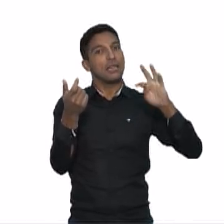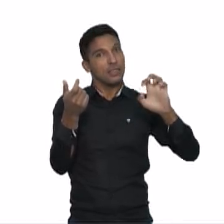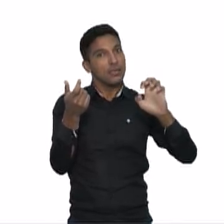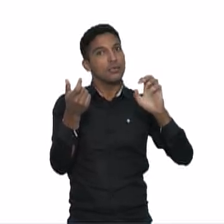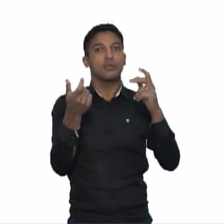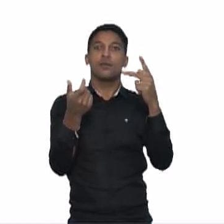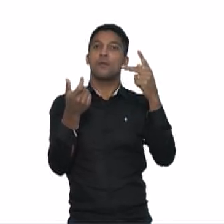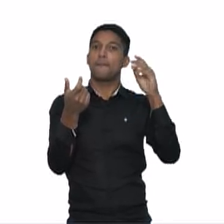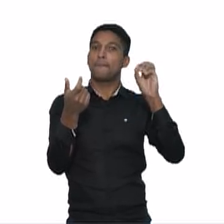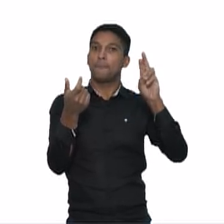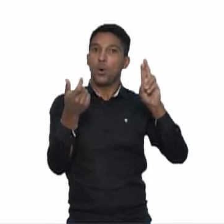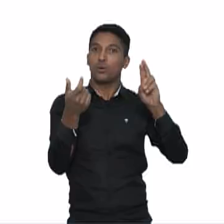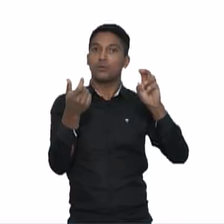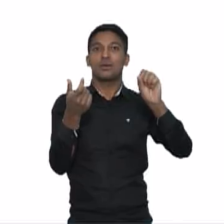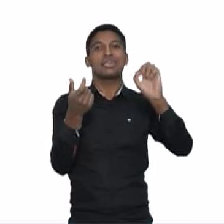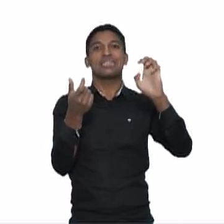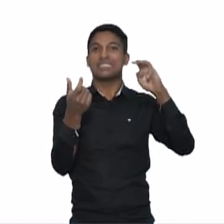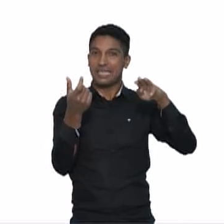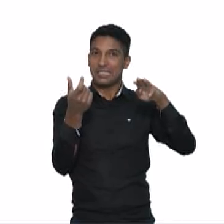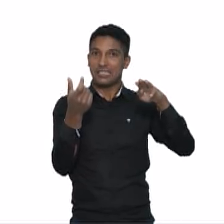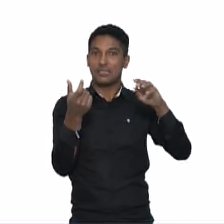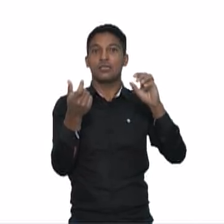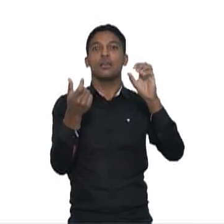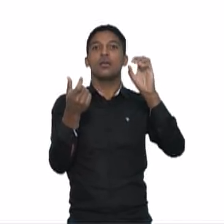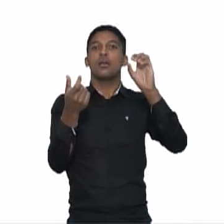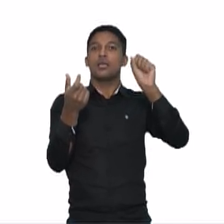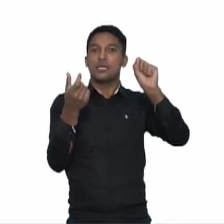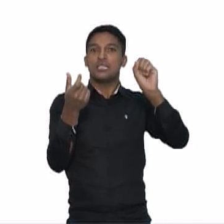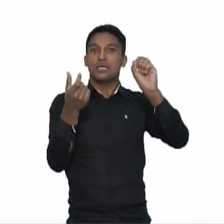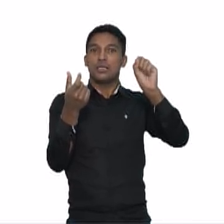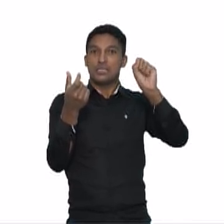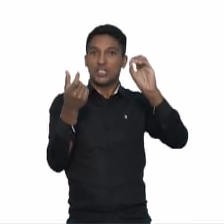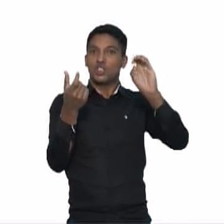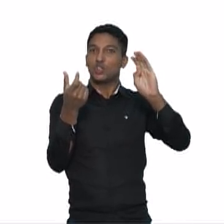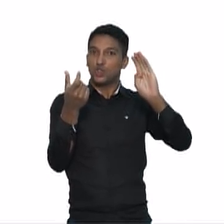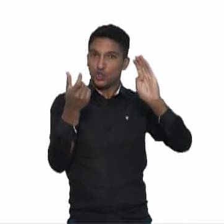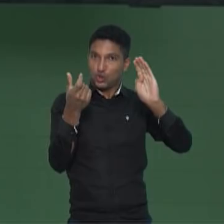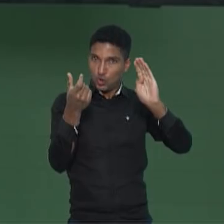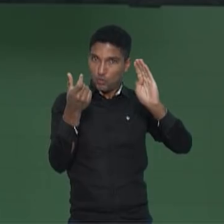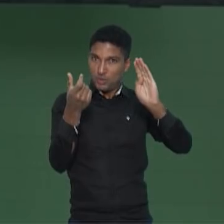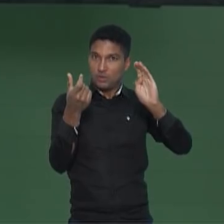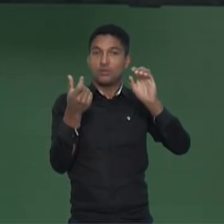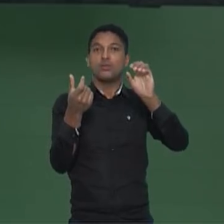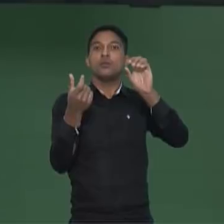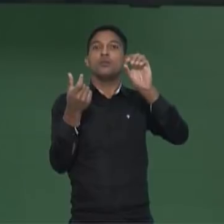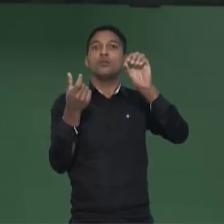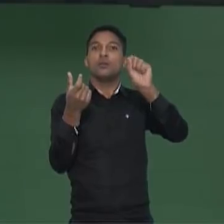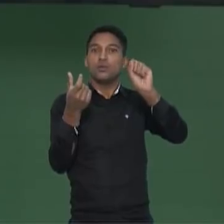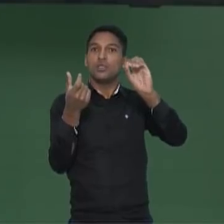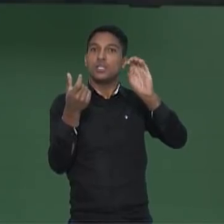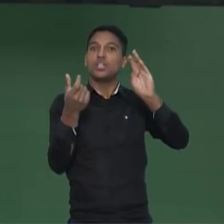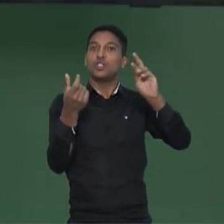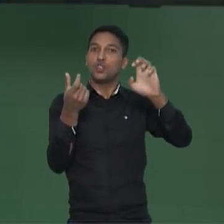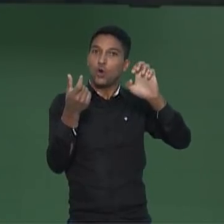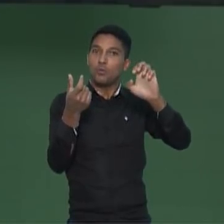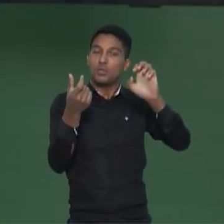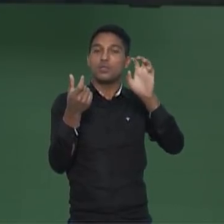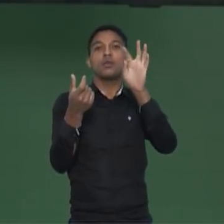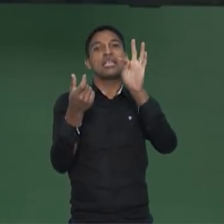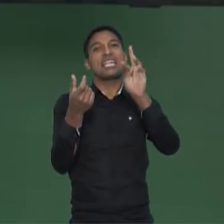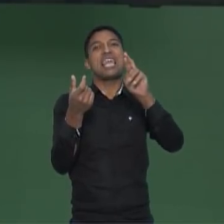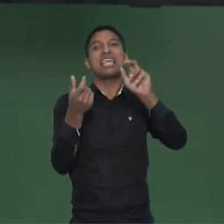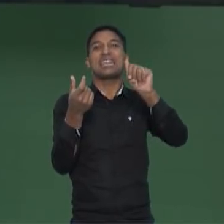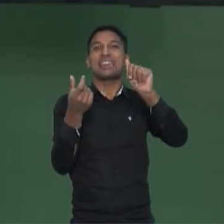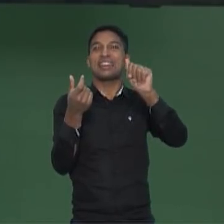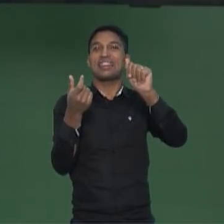sem, sob, sobre, traz. Temos aí as preposições que são